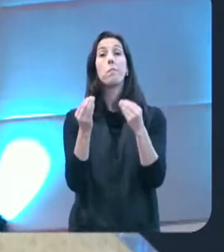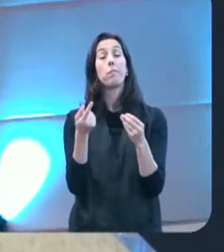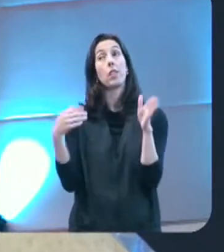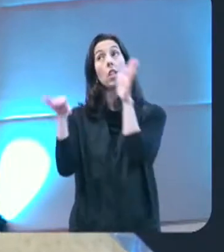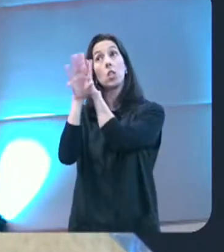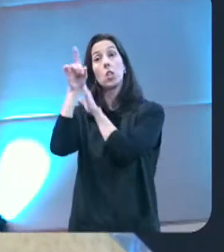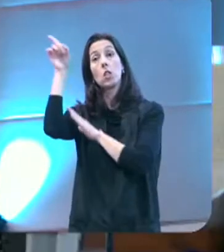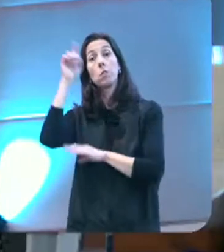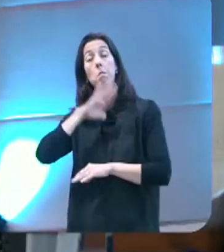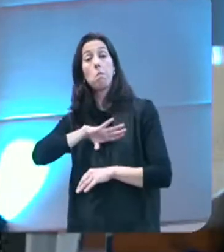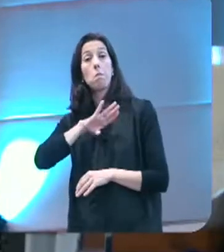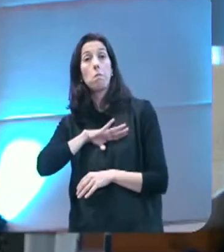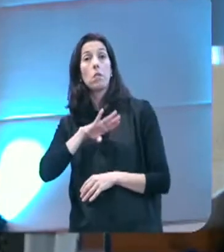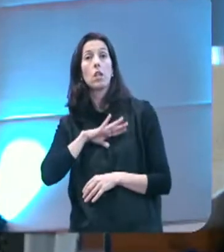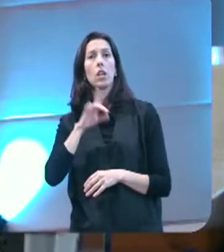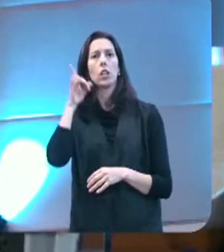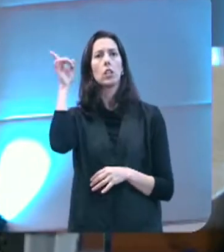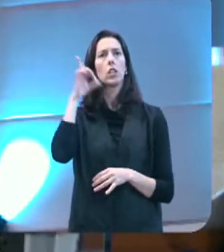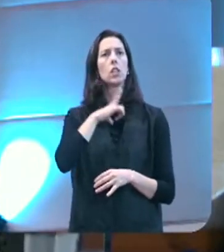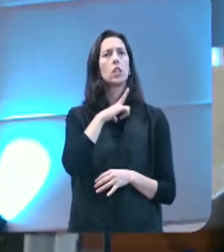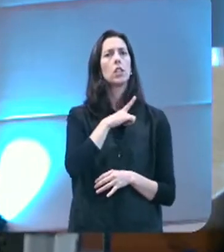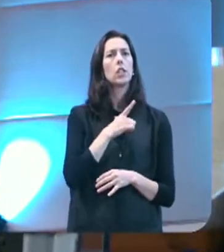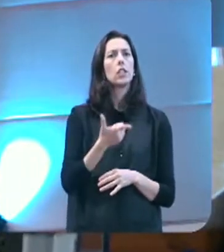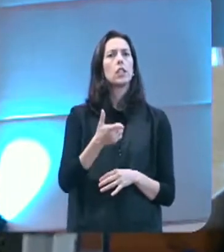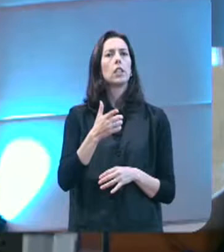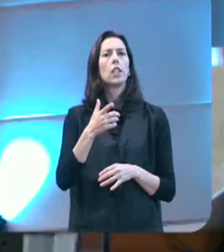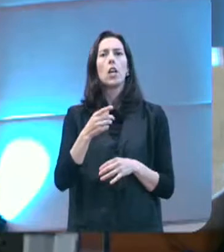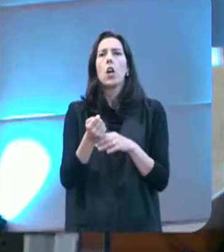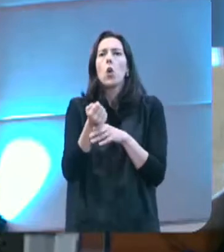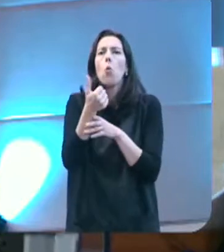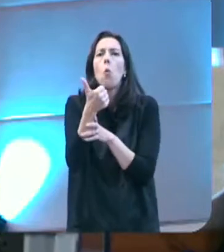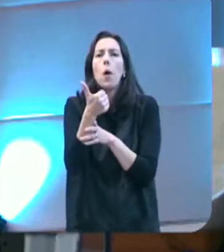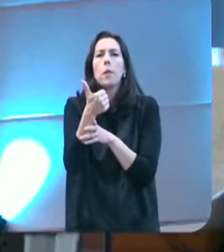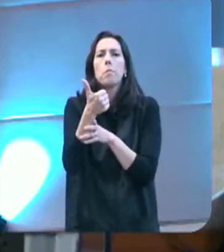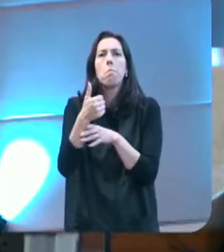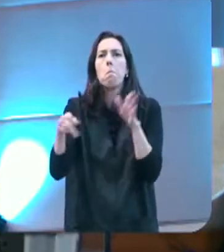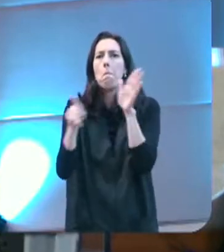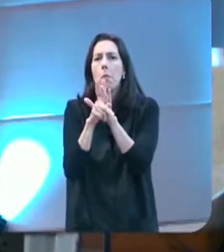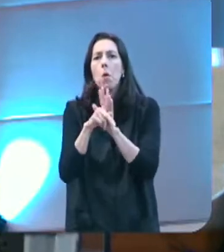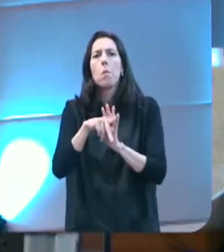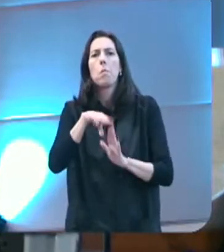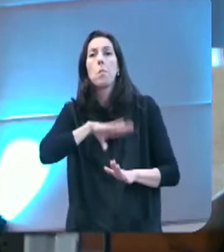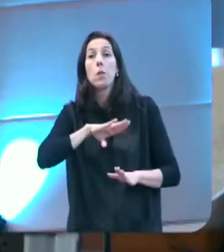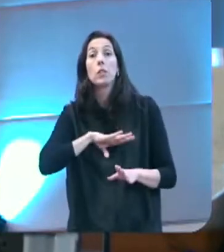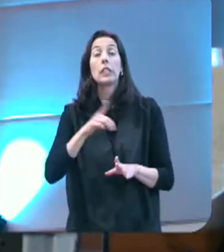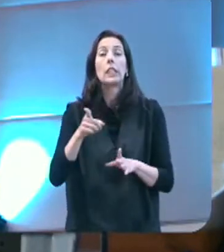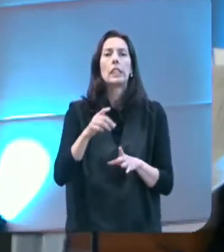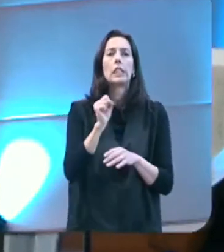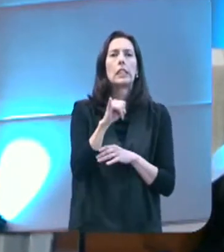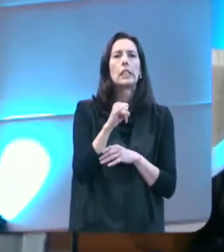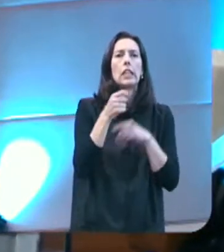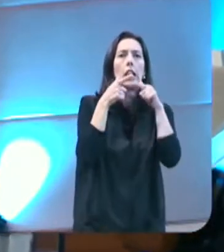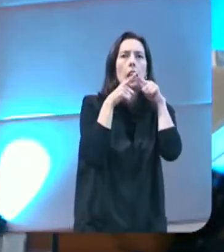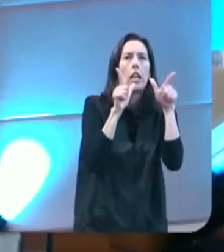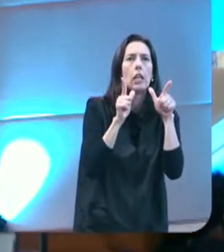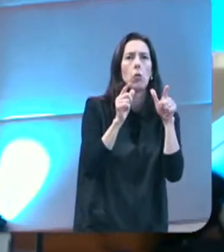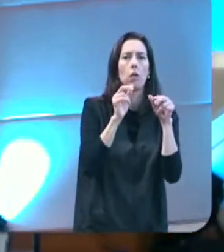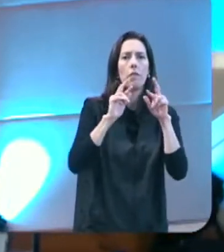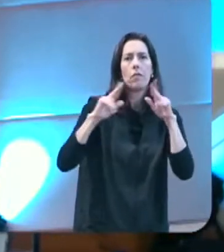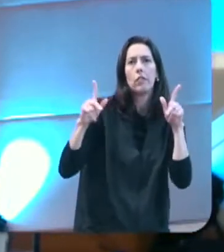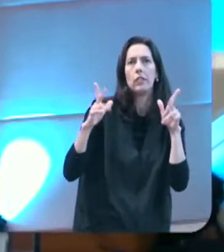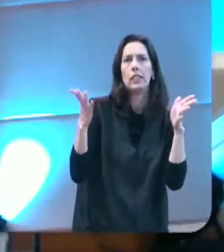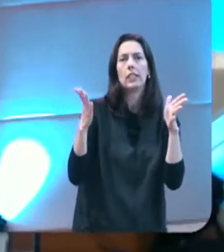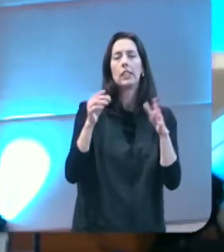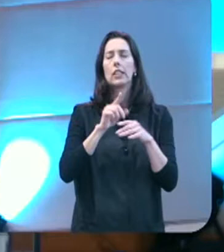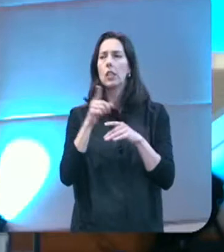Portugal e quase que se tornaram portugueses. Se eles não tivessem um sotaque, nós diríamos que eles